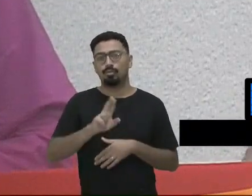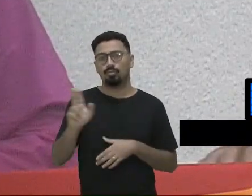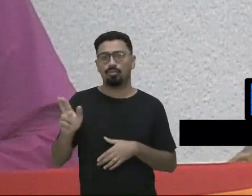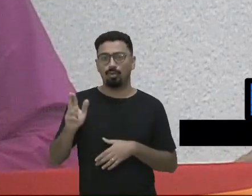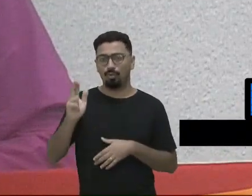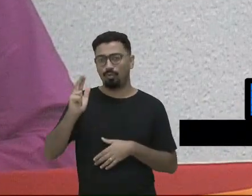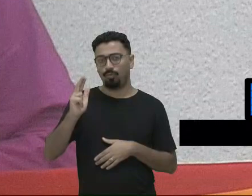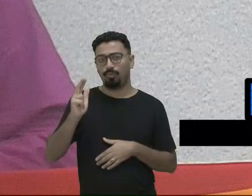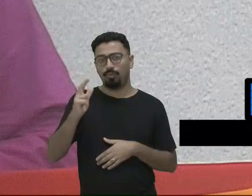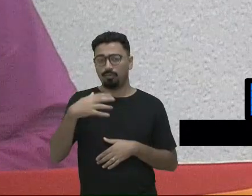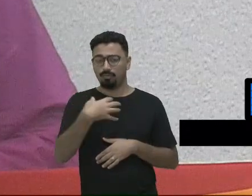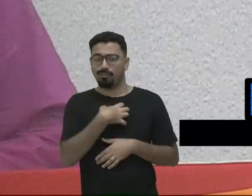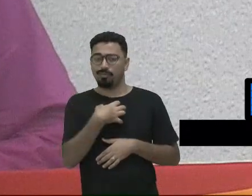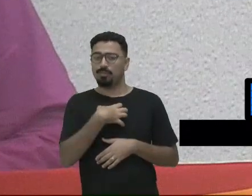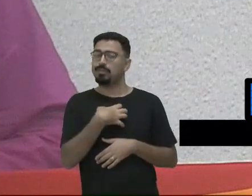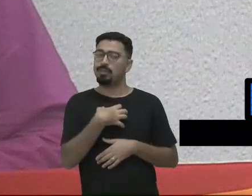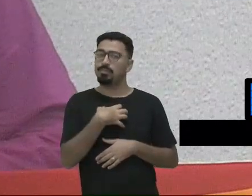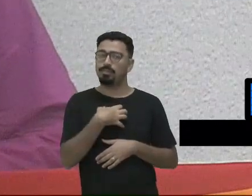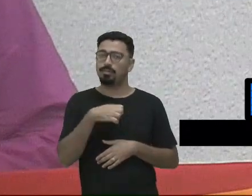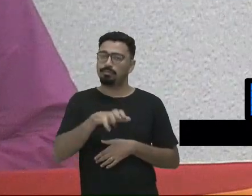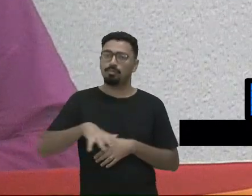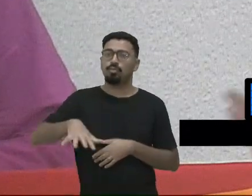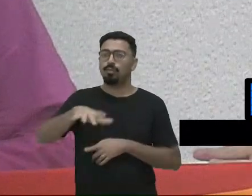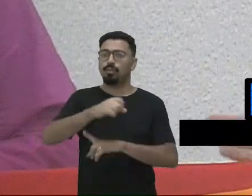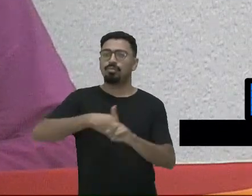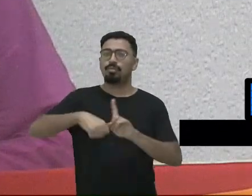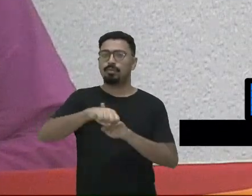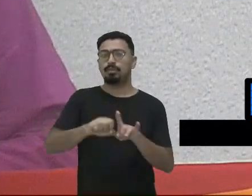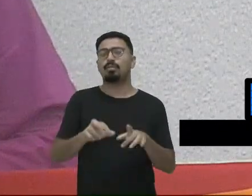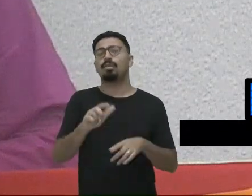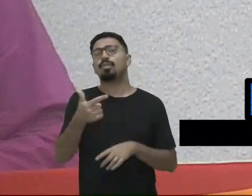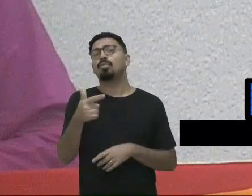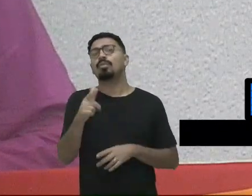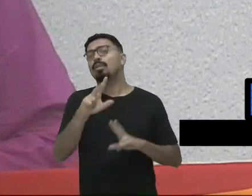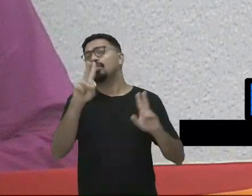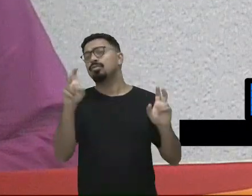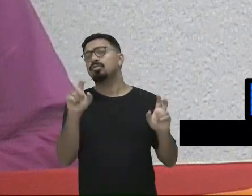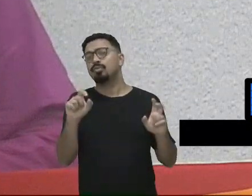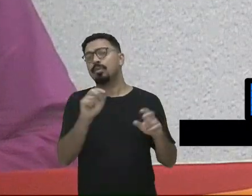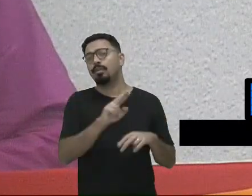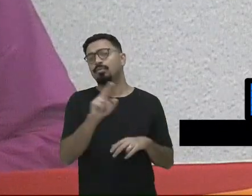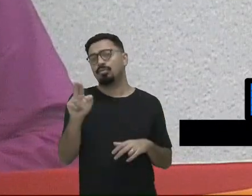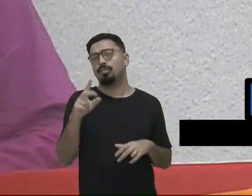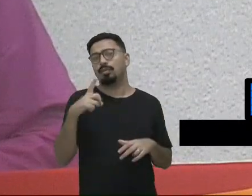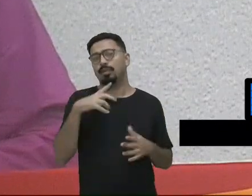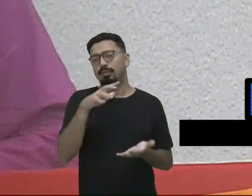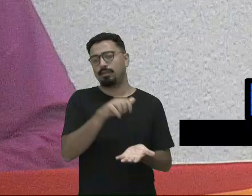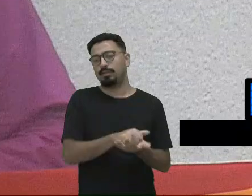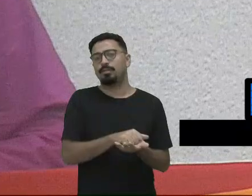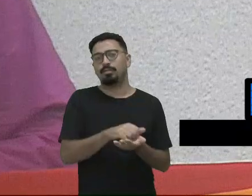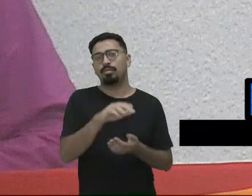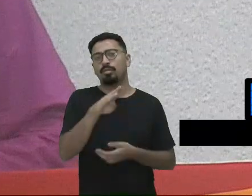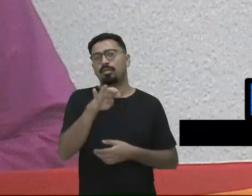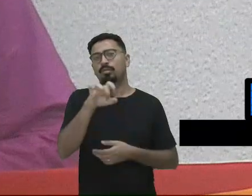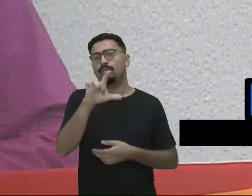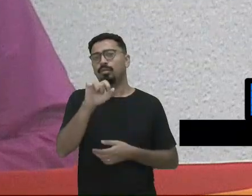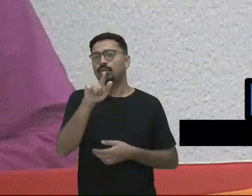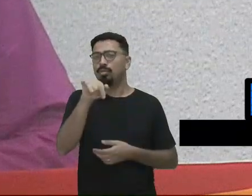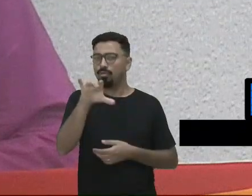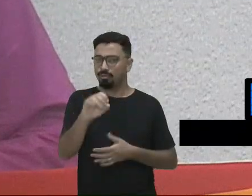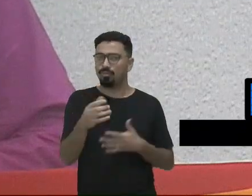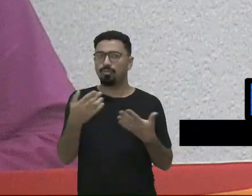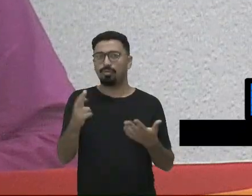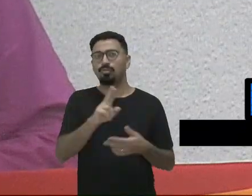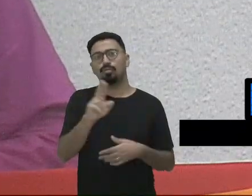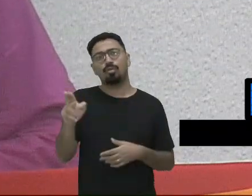pessoa se identifica perante a sociedade, que não tem relação com aquele nome que foi registrado biologicamente. Esse nome